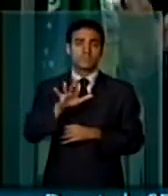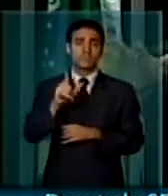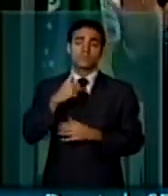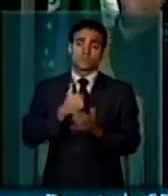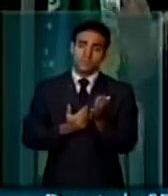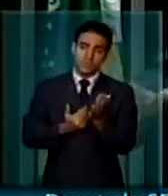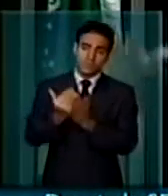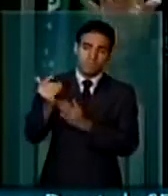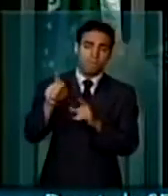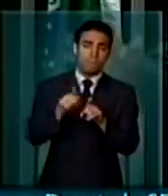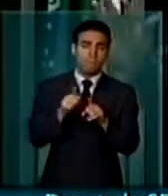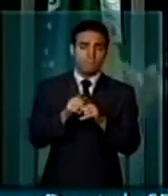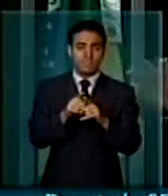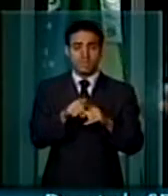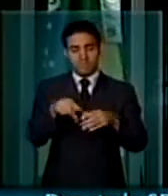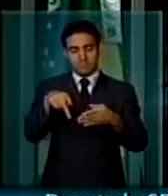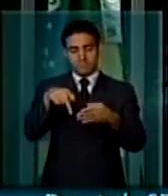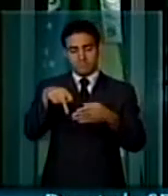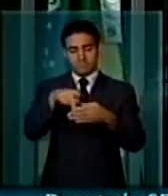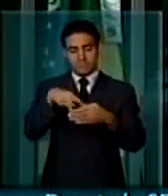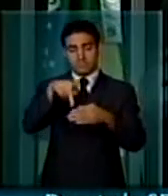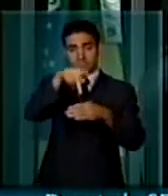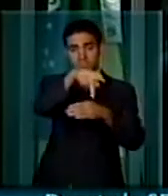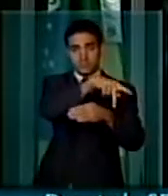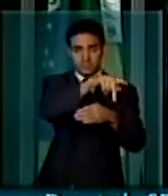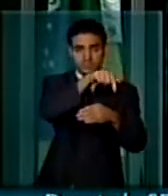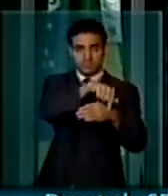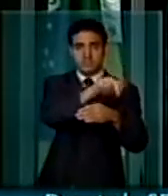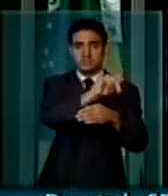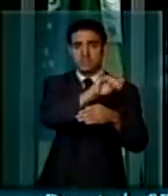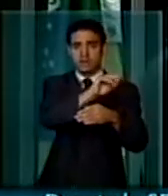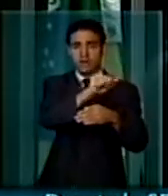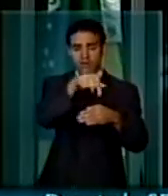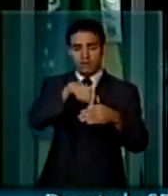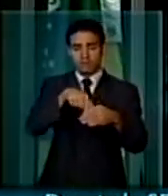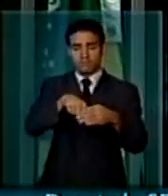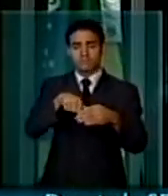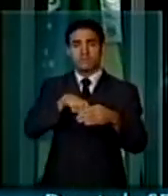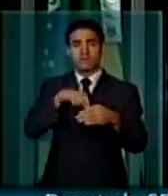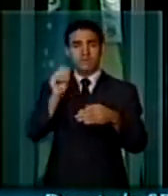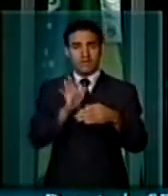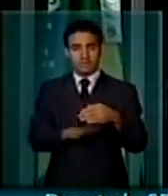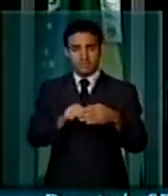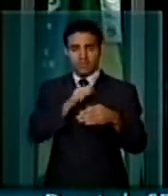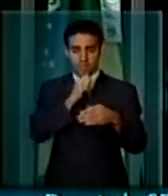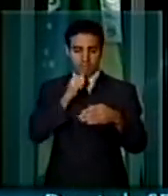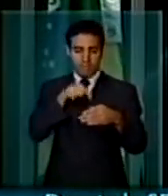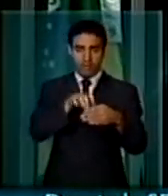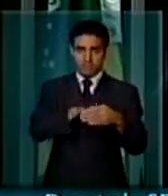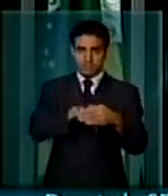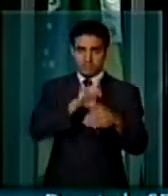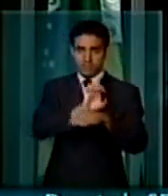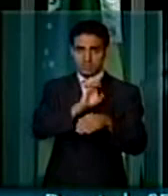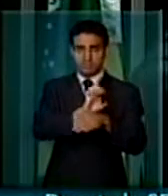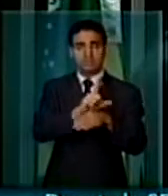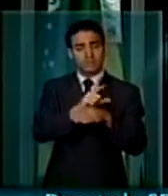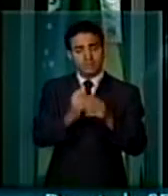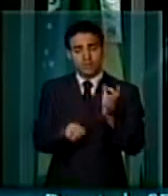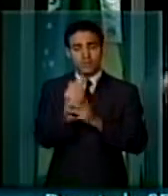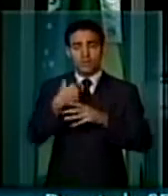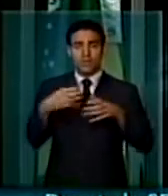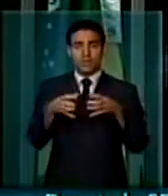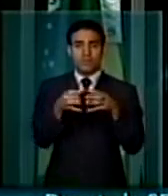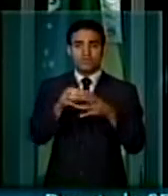como eu disse, que é uma fronteira com a União Europeia. E daí nasce o grupo Brasil-União Europeia, e que